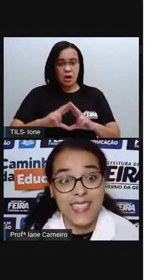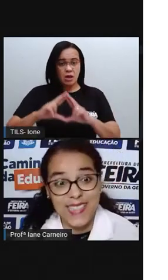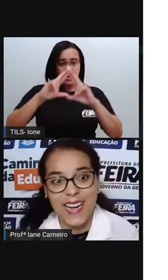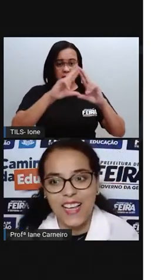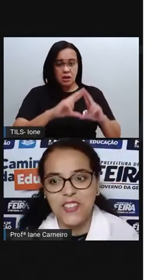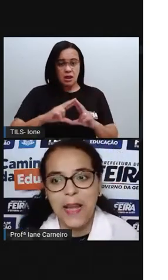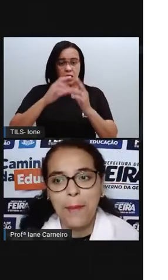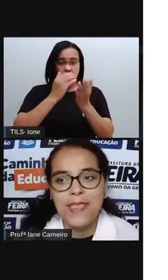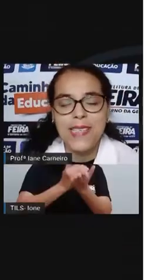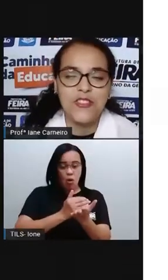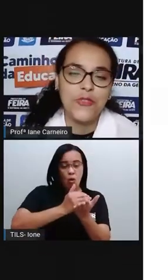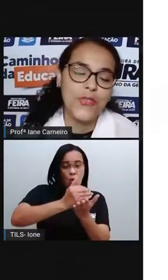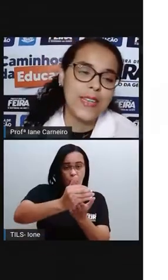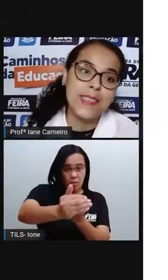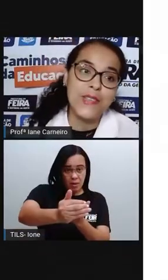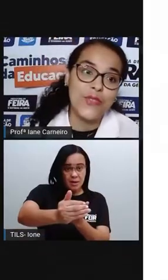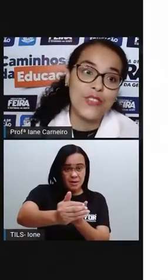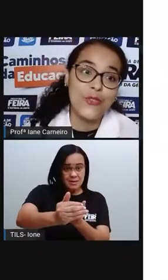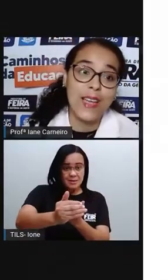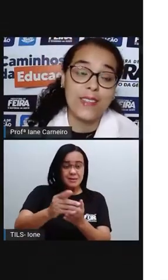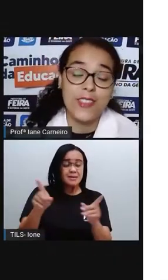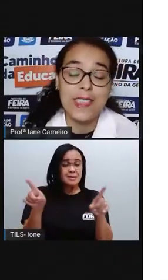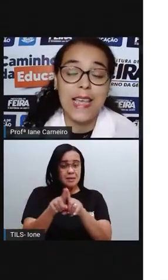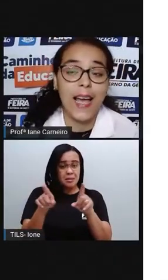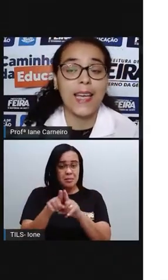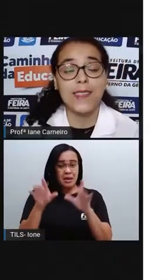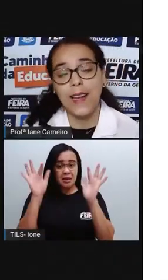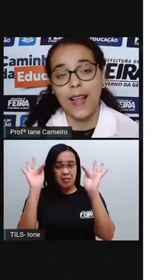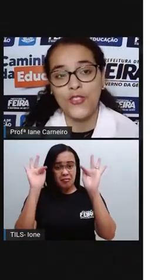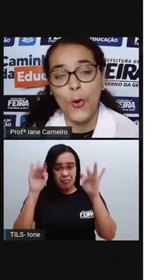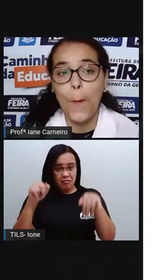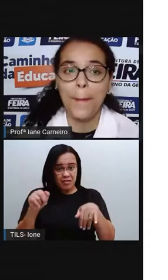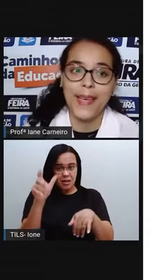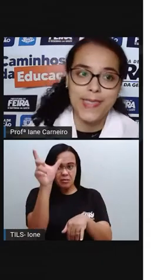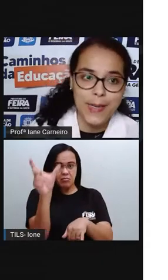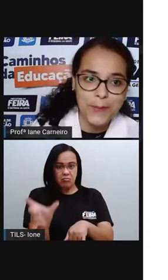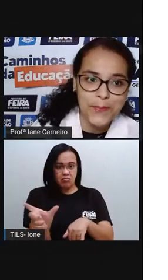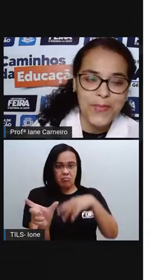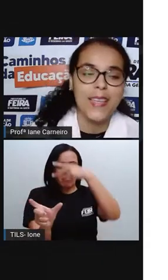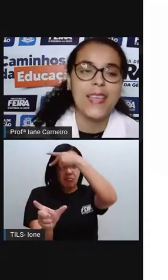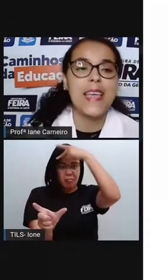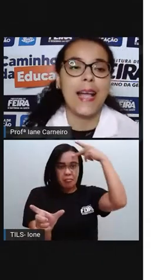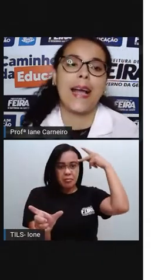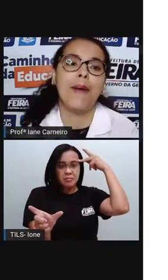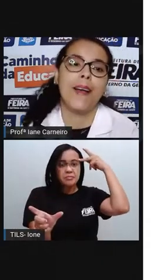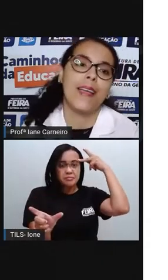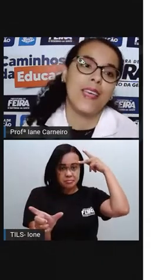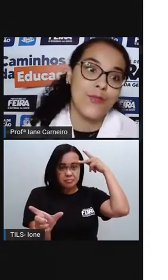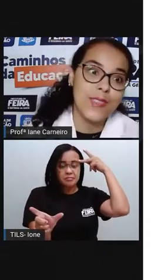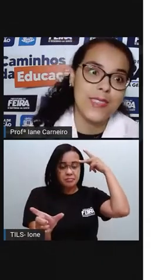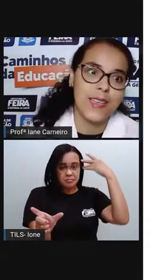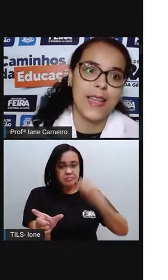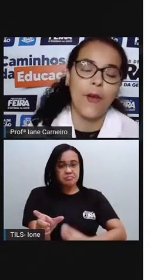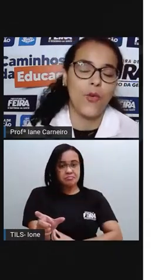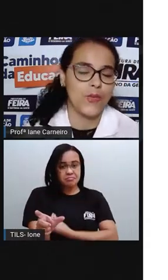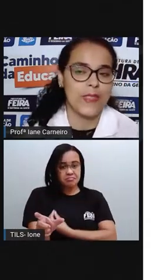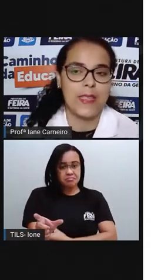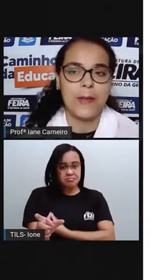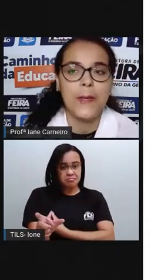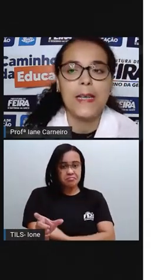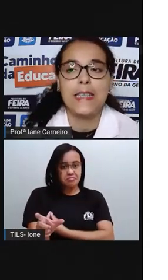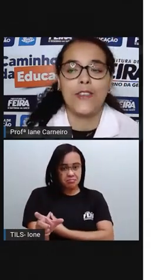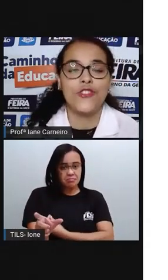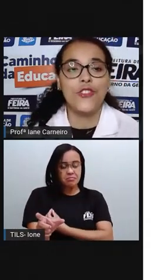A reciclagem, a mensagem final desse vídeo diz que a reciclagem começa e acaba em você, com